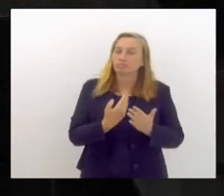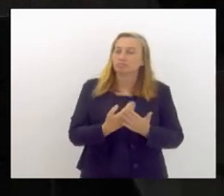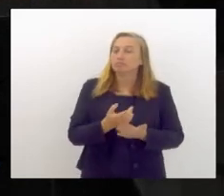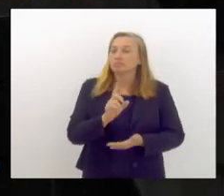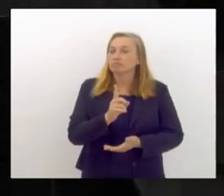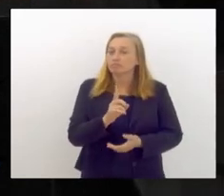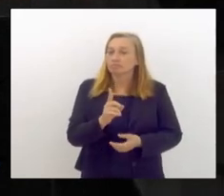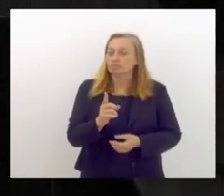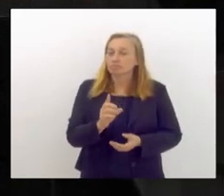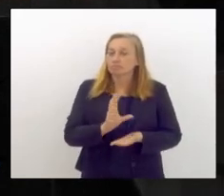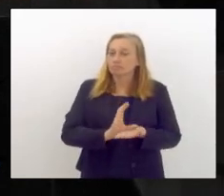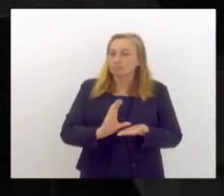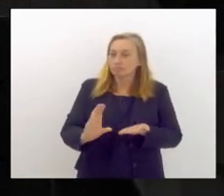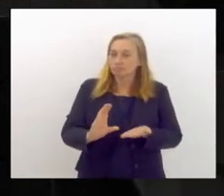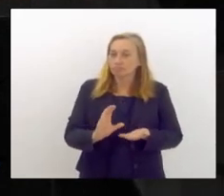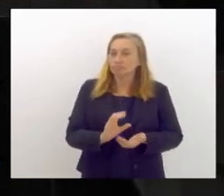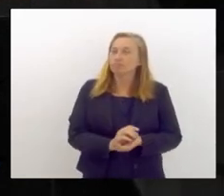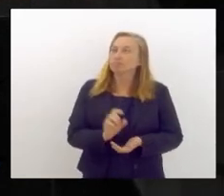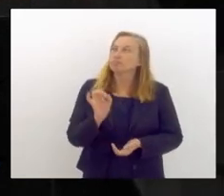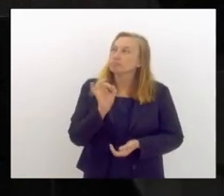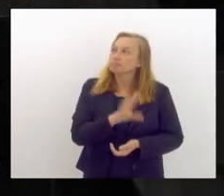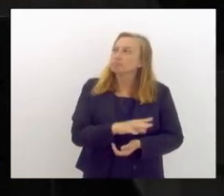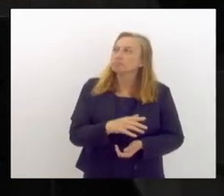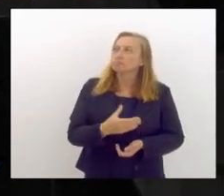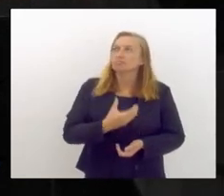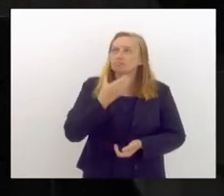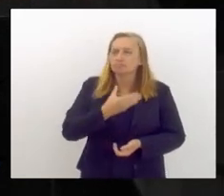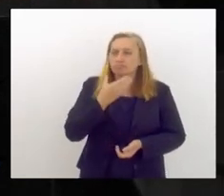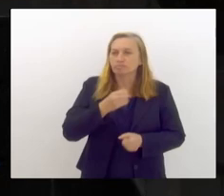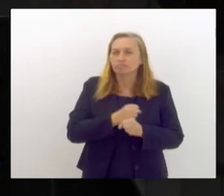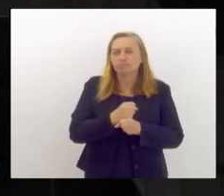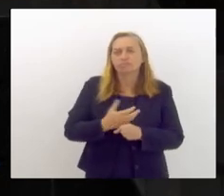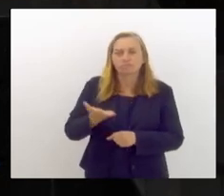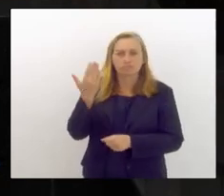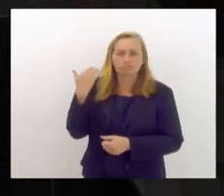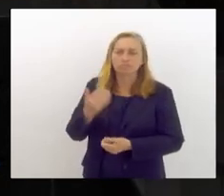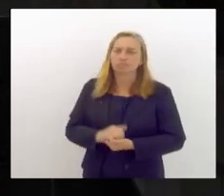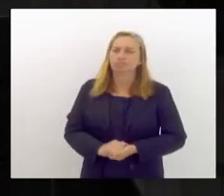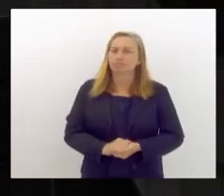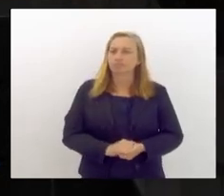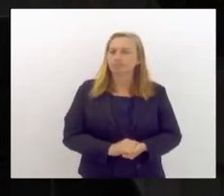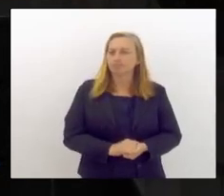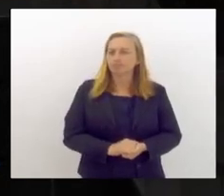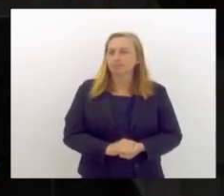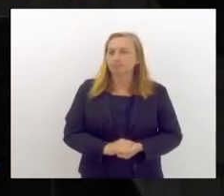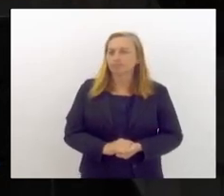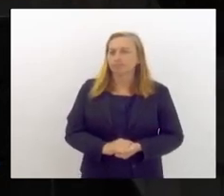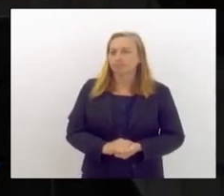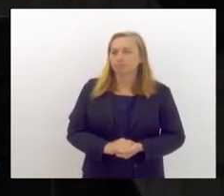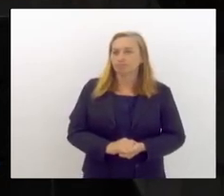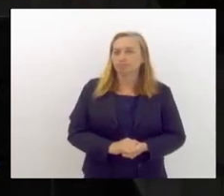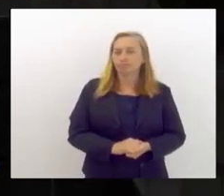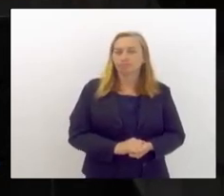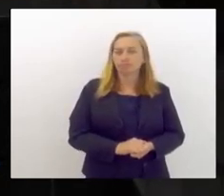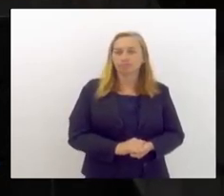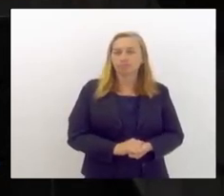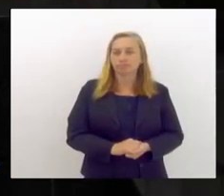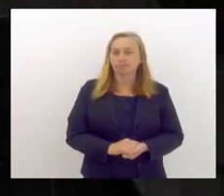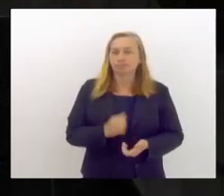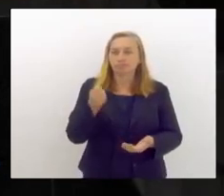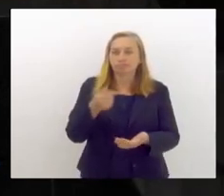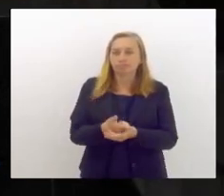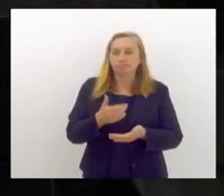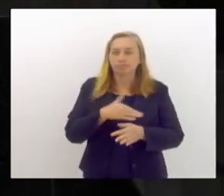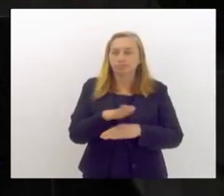Essa última verba que foi recebida em dezembro do ano passado, ela serviu justamente para cobrir toda a